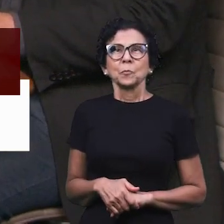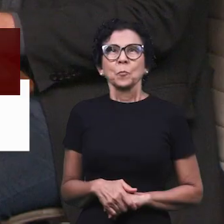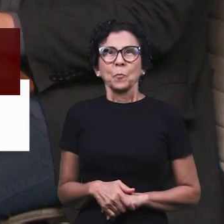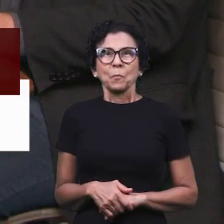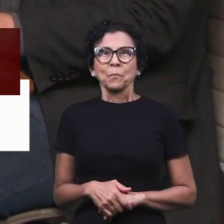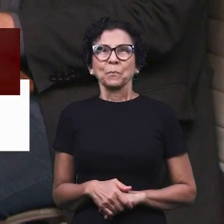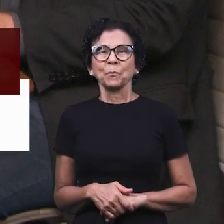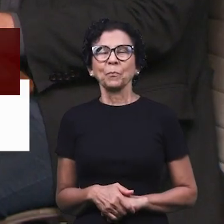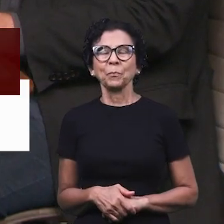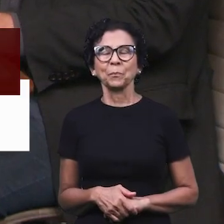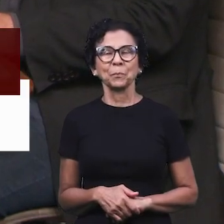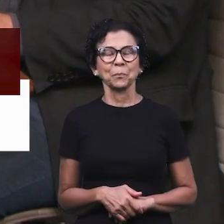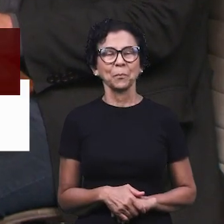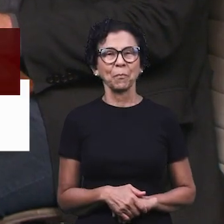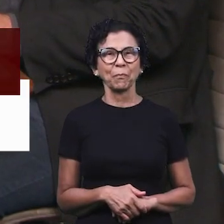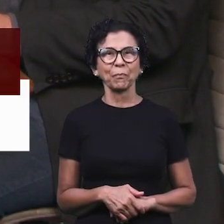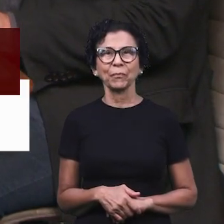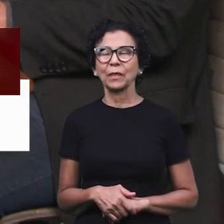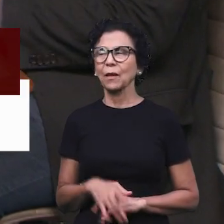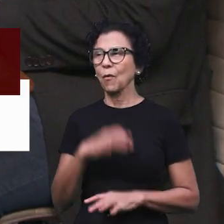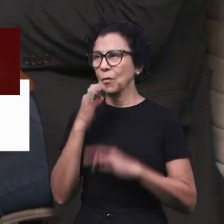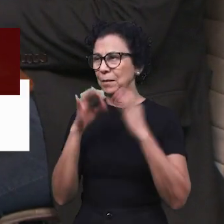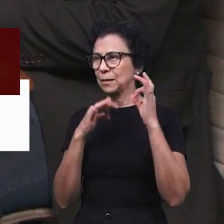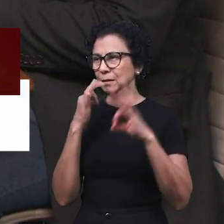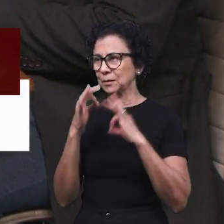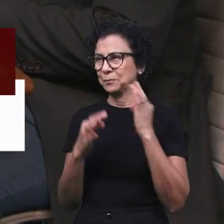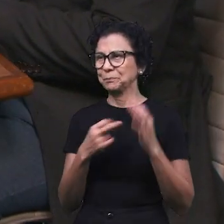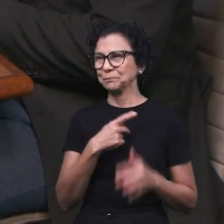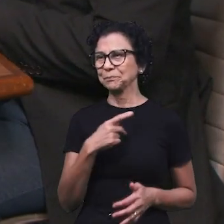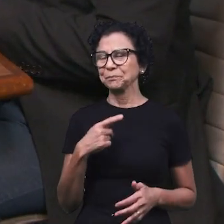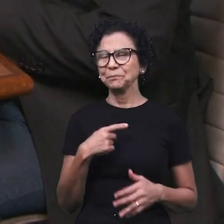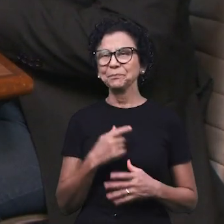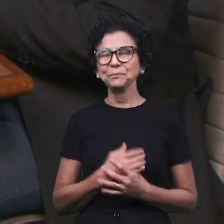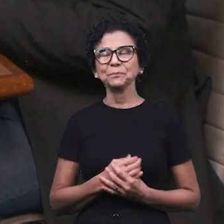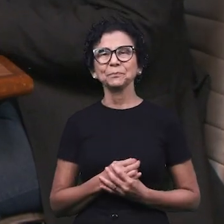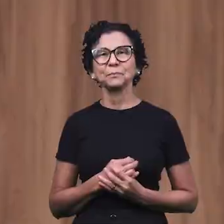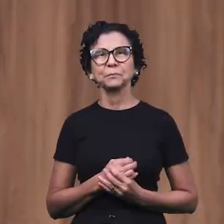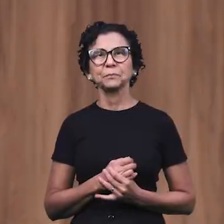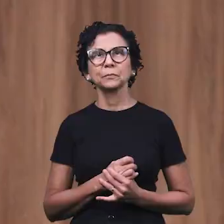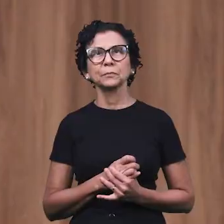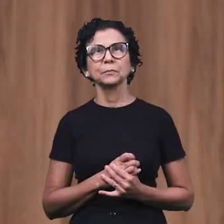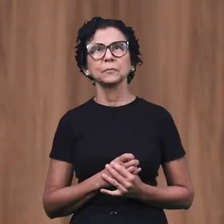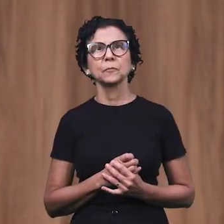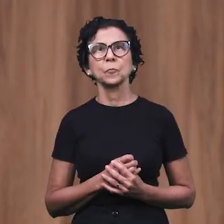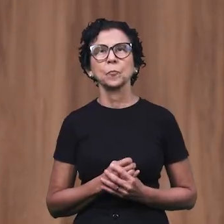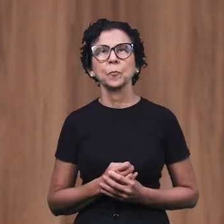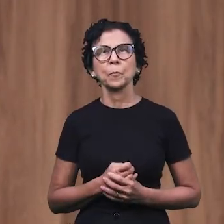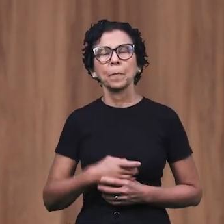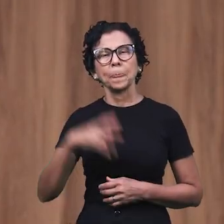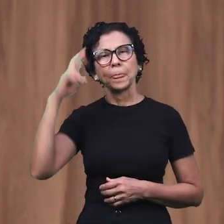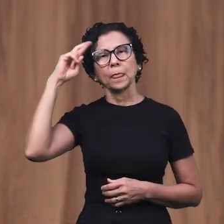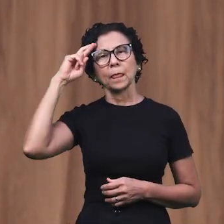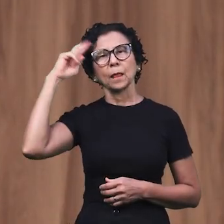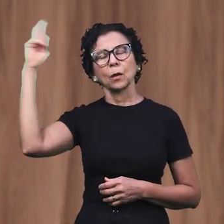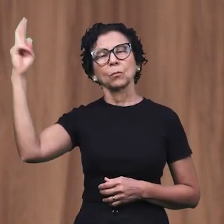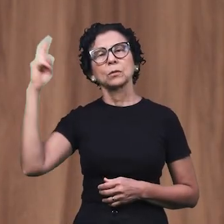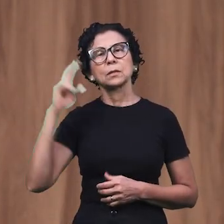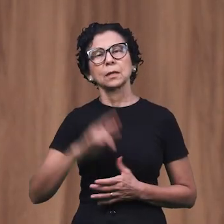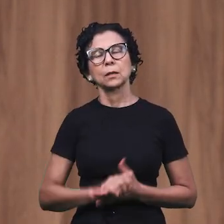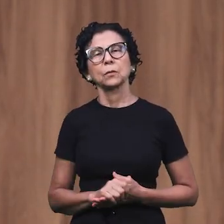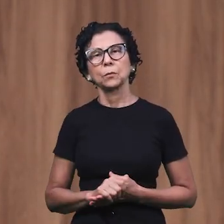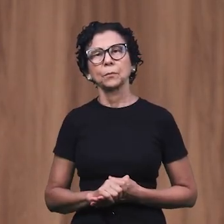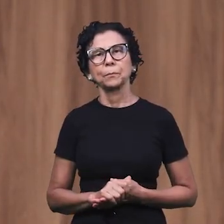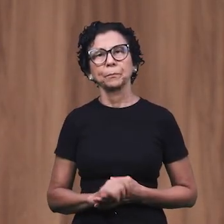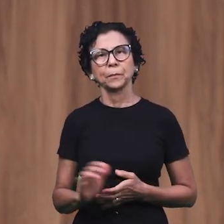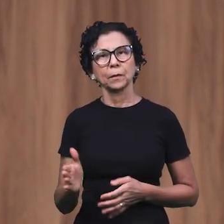capítulo 10, então vamos fazer aqui os comentários, pastor. Isso, capítulo 10, então o Senhor levanta, depois da morte